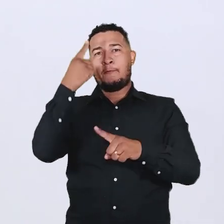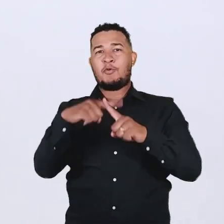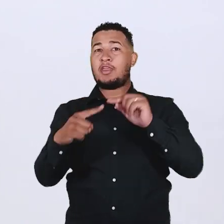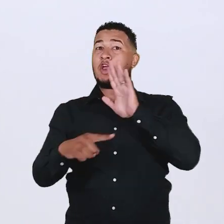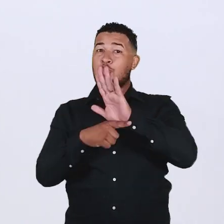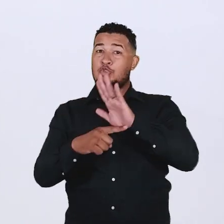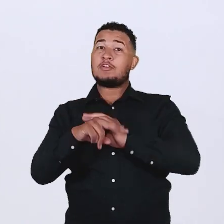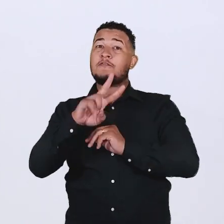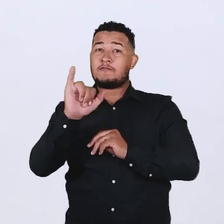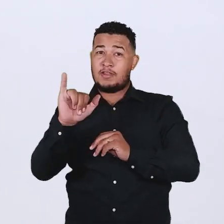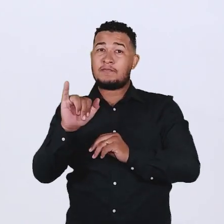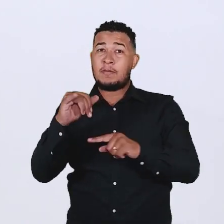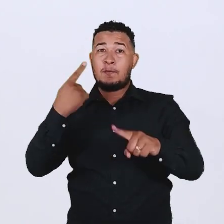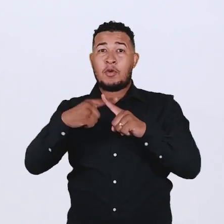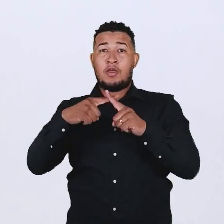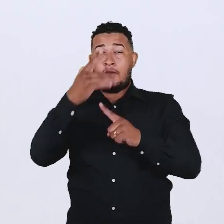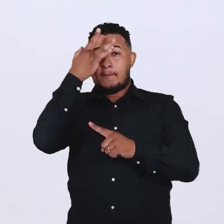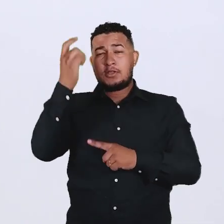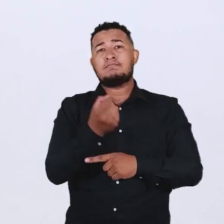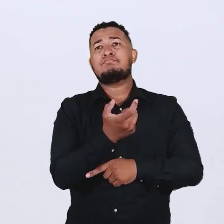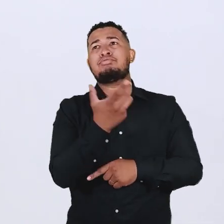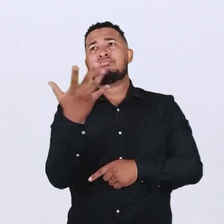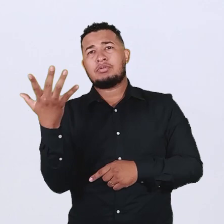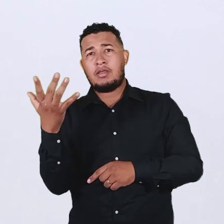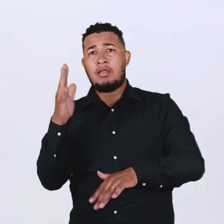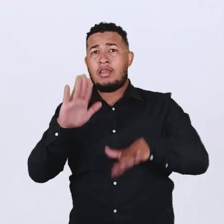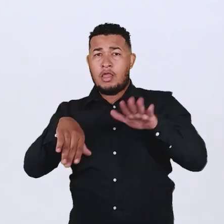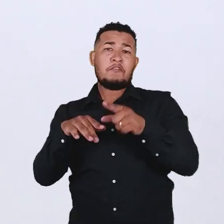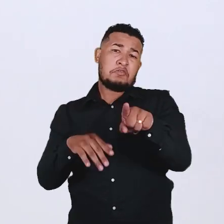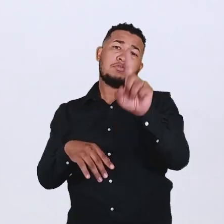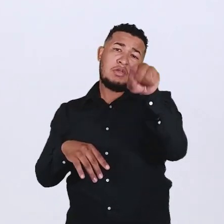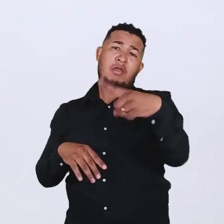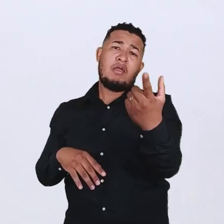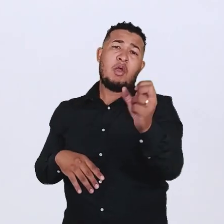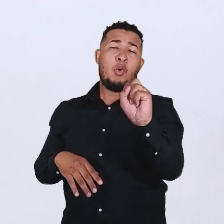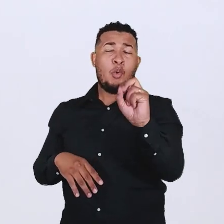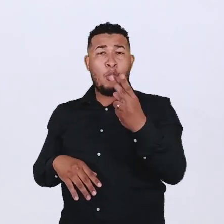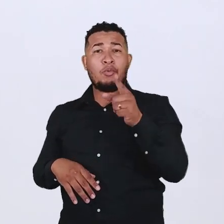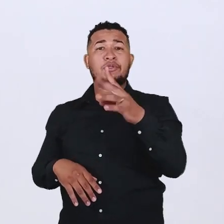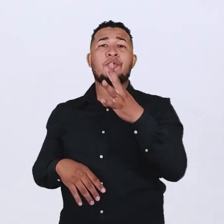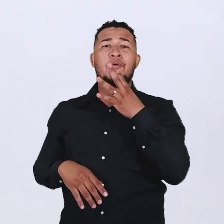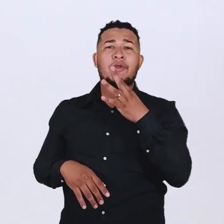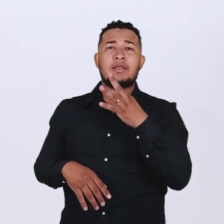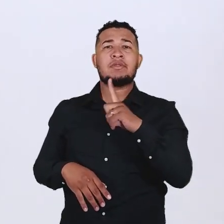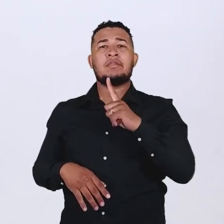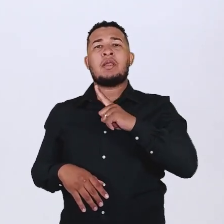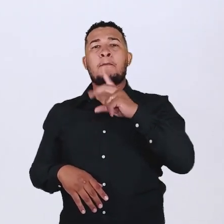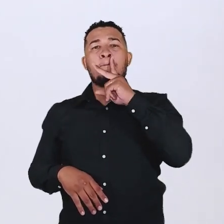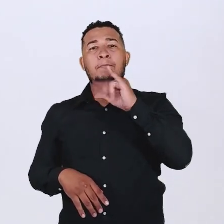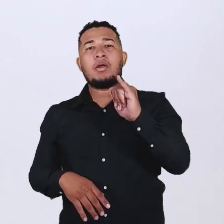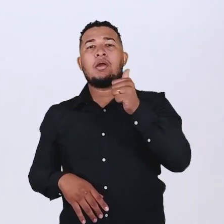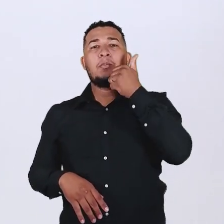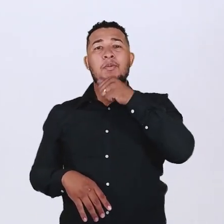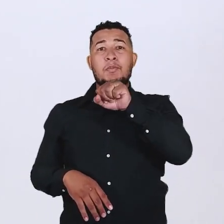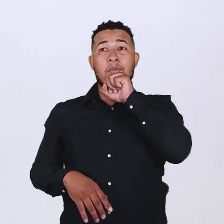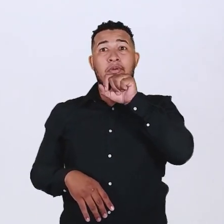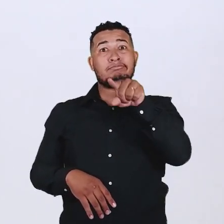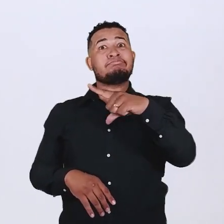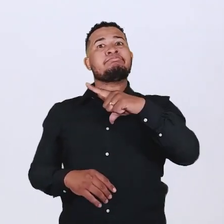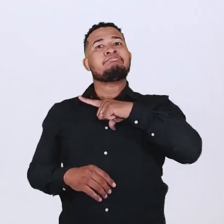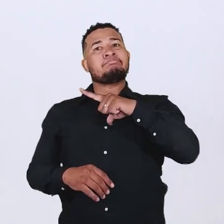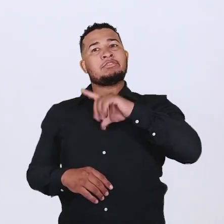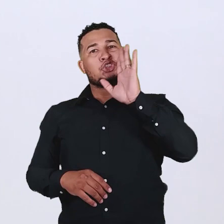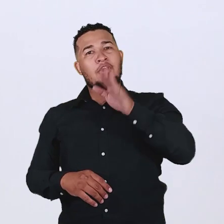daí vai te ajudar. Porque muitas pessoas, e talvez você possa ser uma delas, ou você conhece, tem algum pai, alguma pessoa